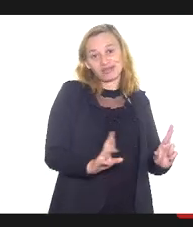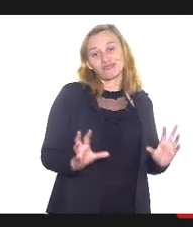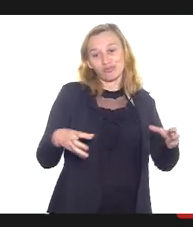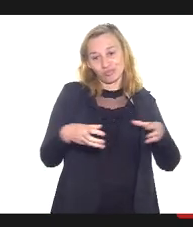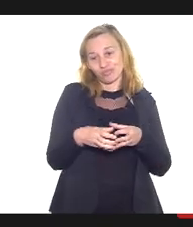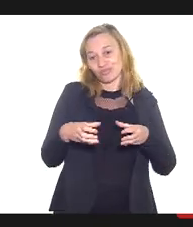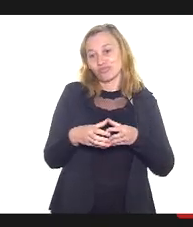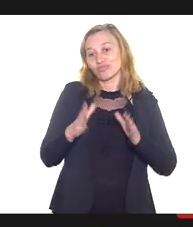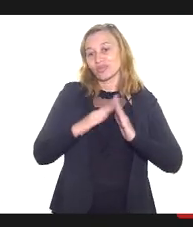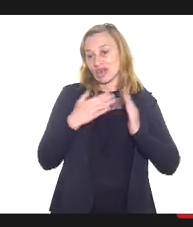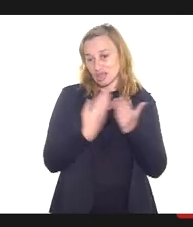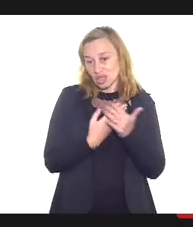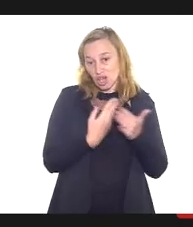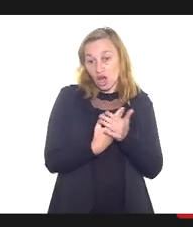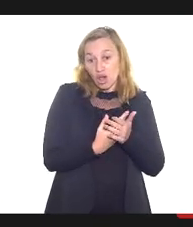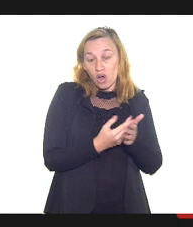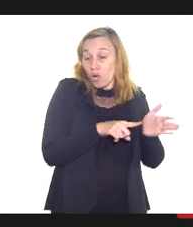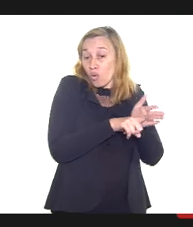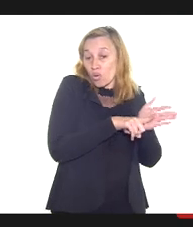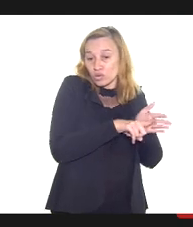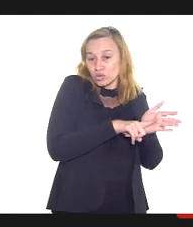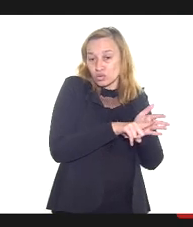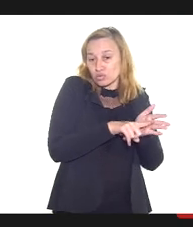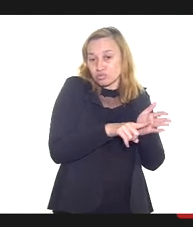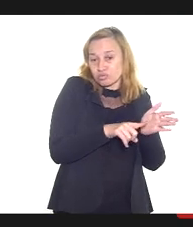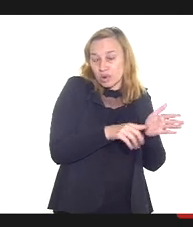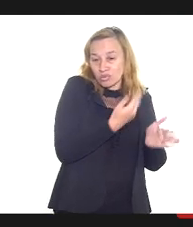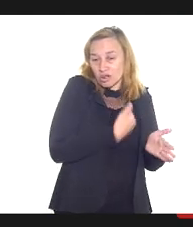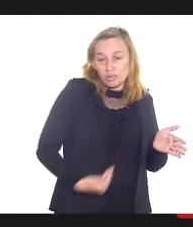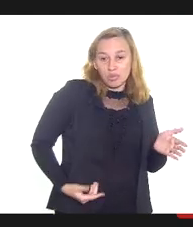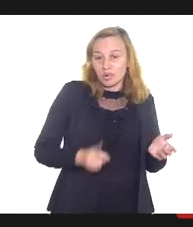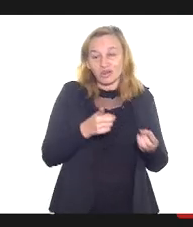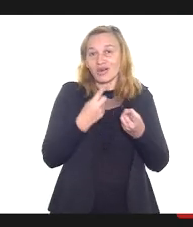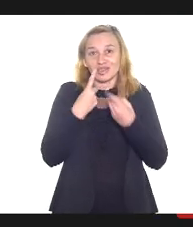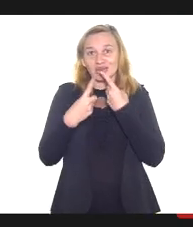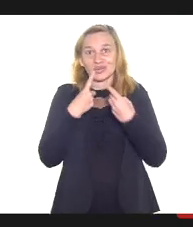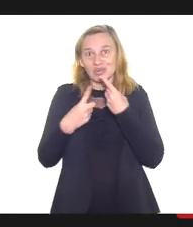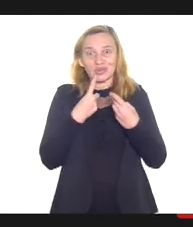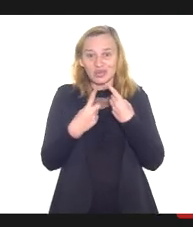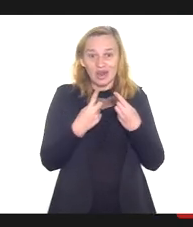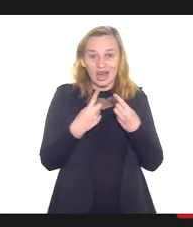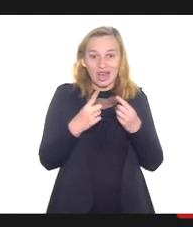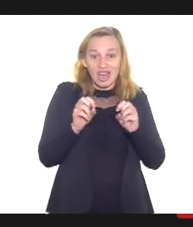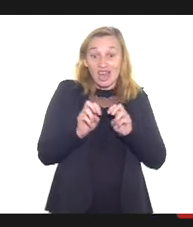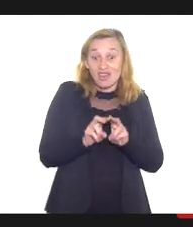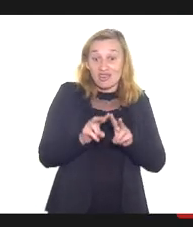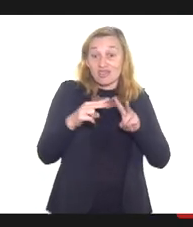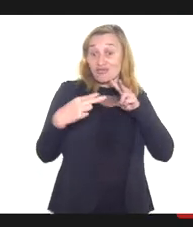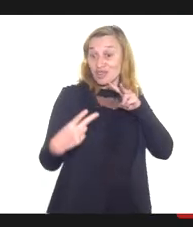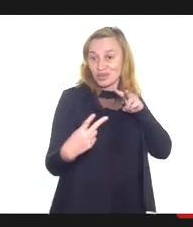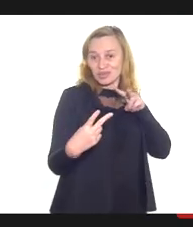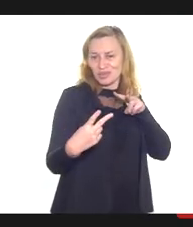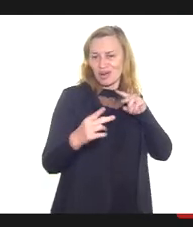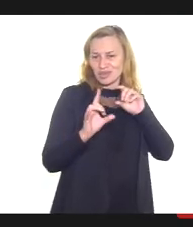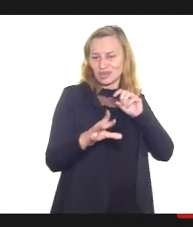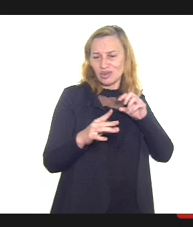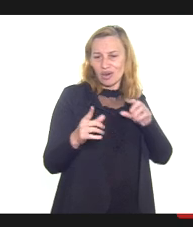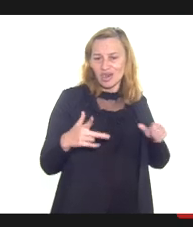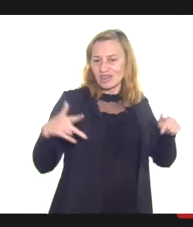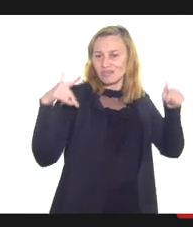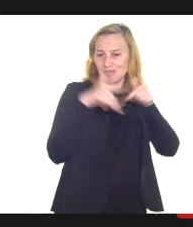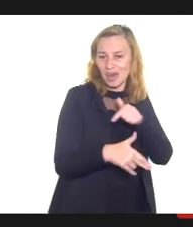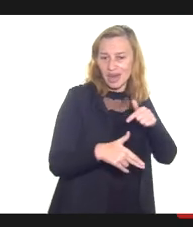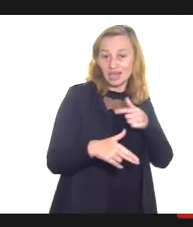escolar, uma vez que consulta pública ela não é um debate, né? Uma consulta de forma virtual ela impossibilita o debate